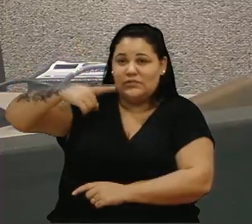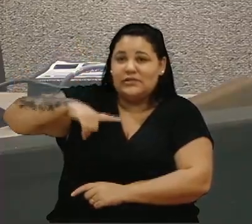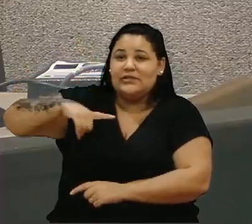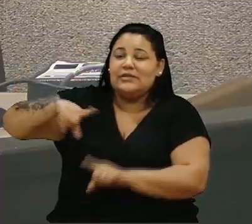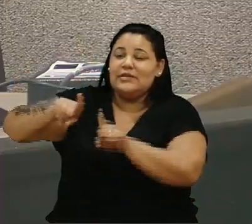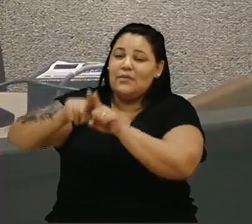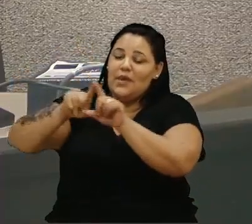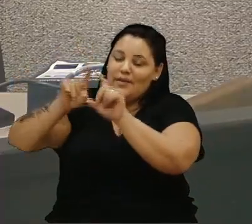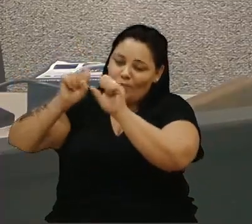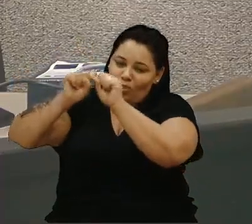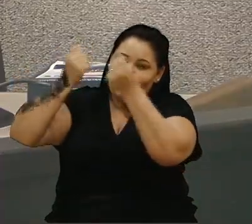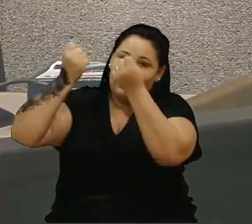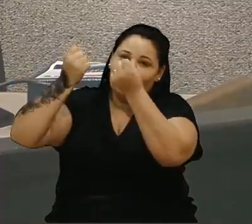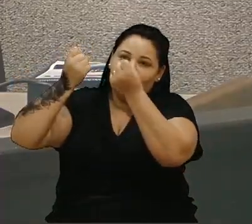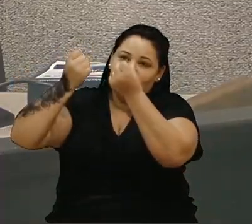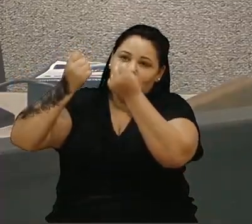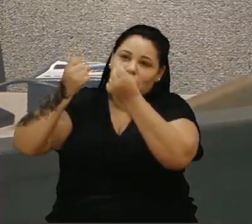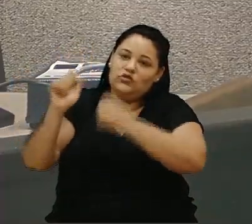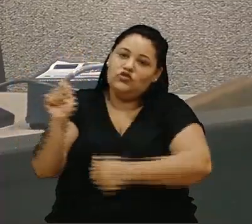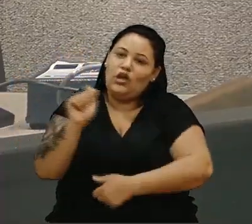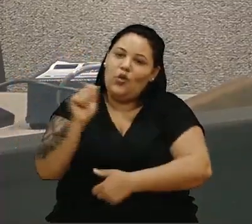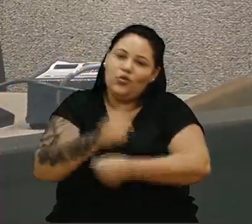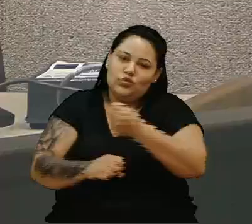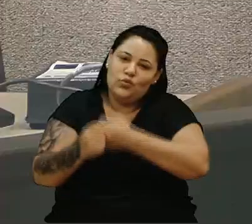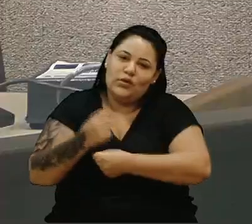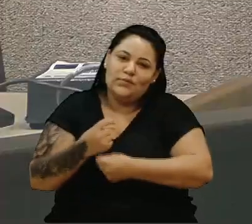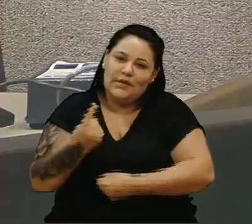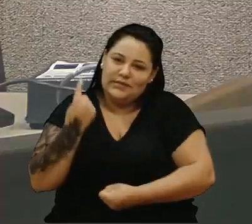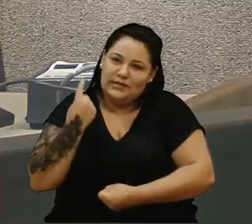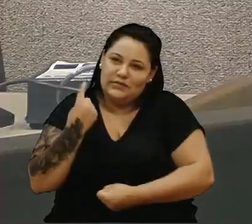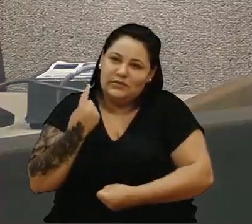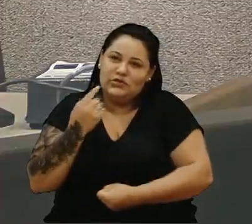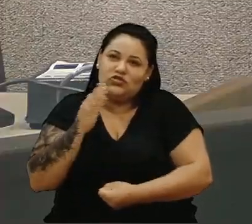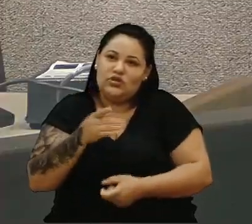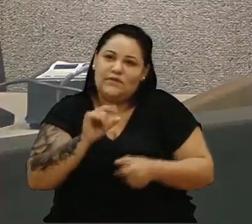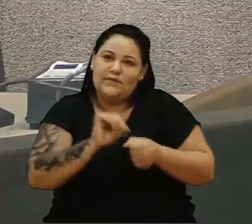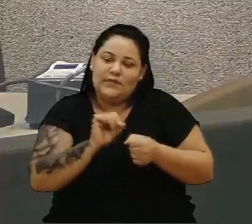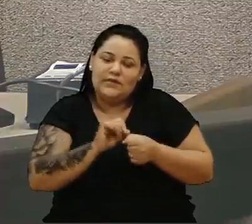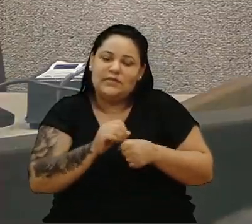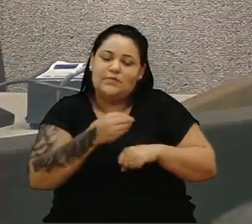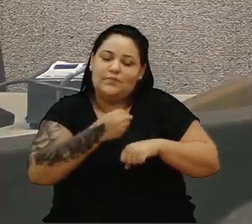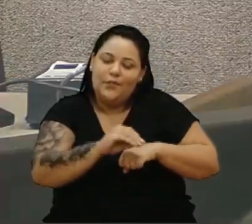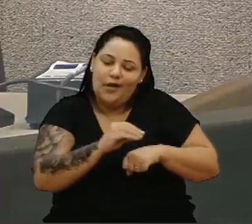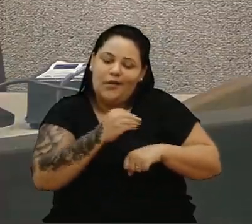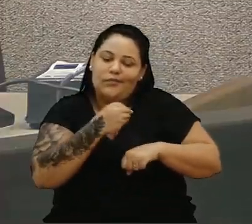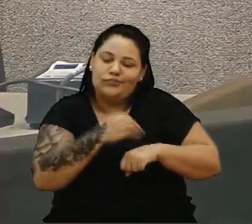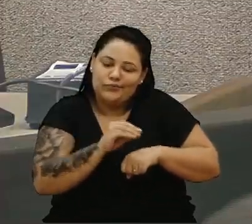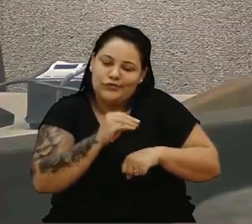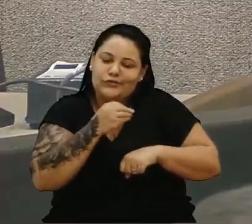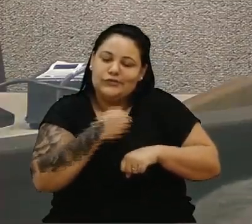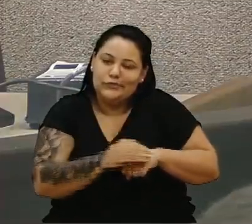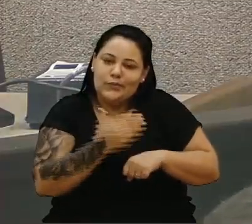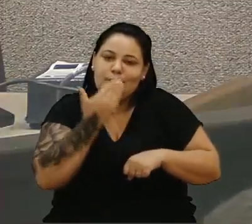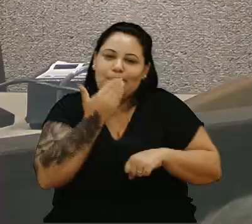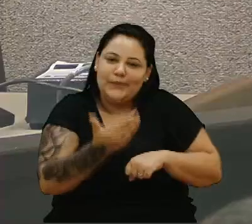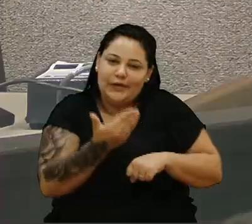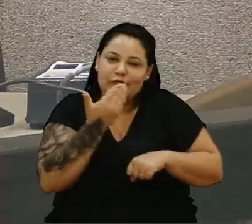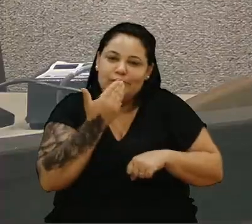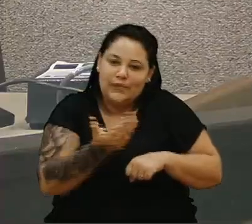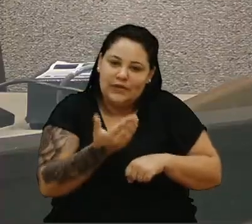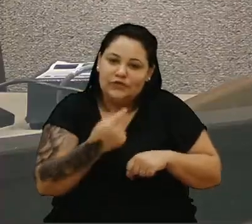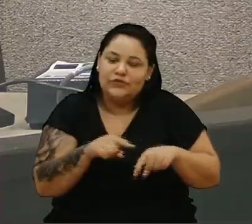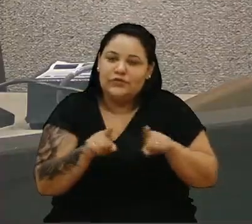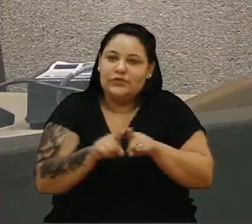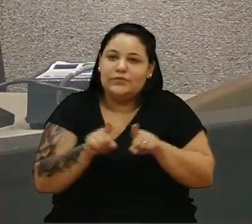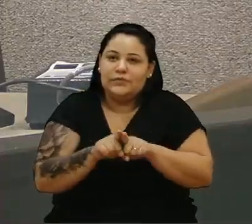lâmpadas queimadas desde agosto do ano passado. E a gente vem fazendo indicações e solicitações através,